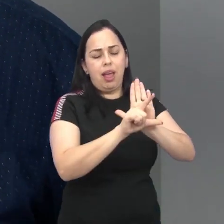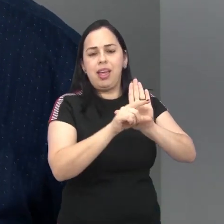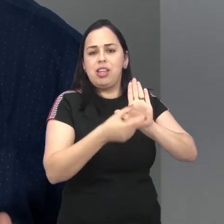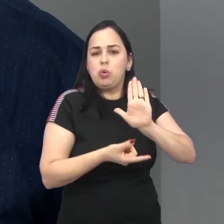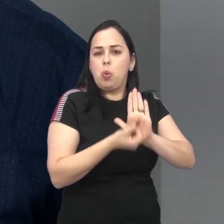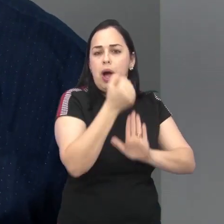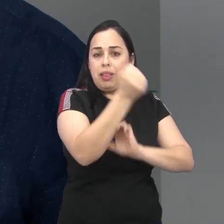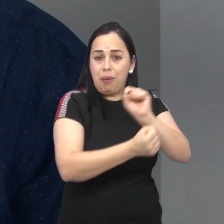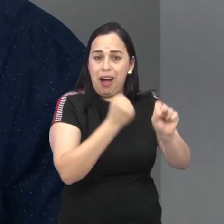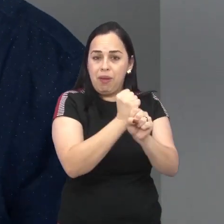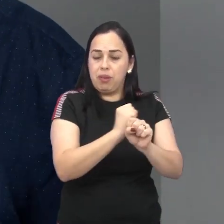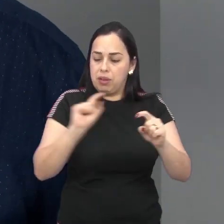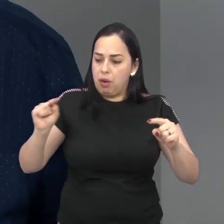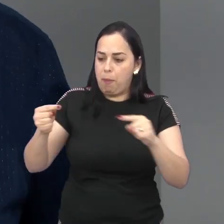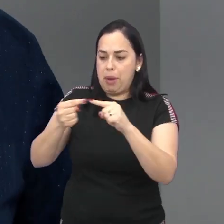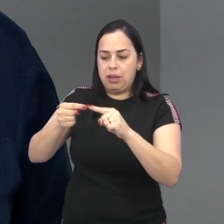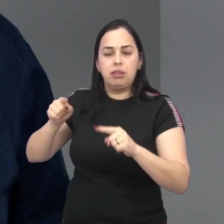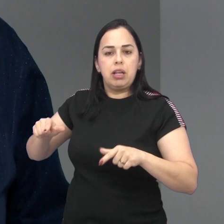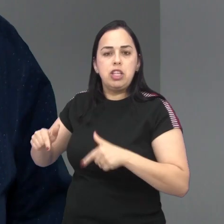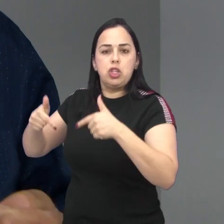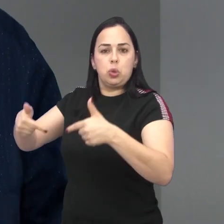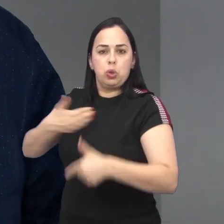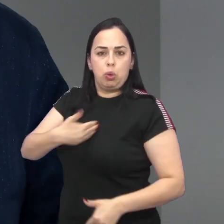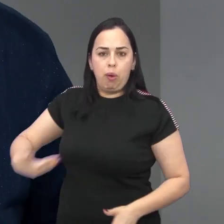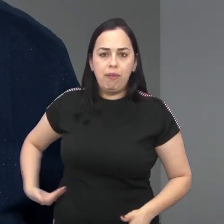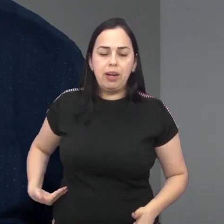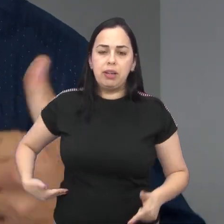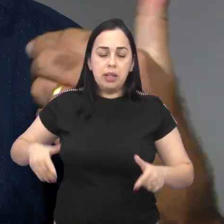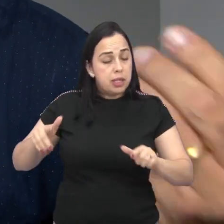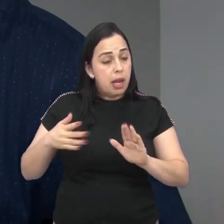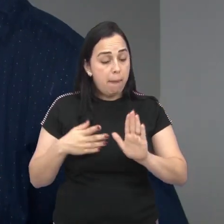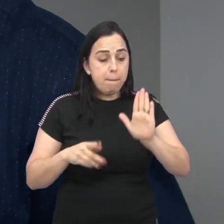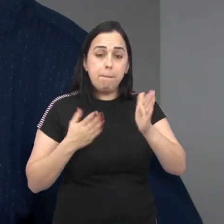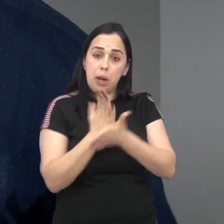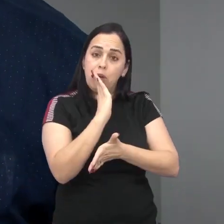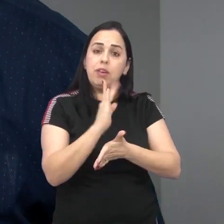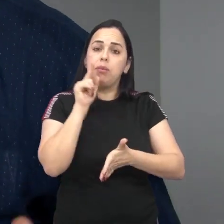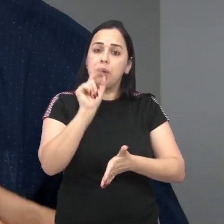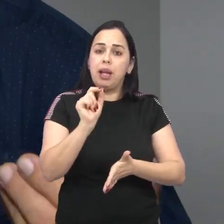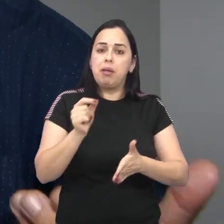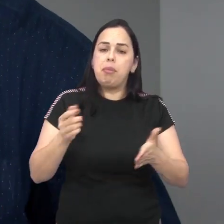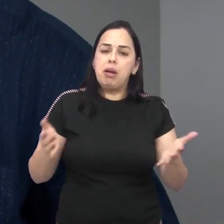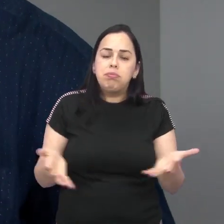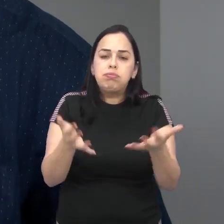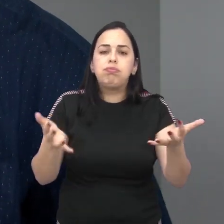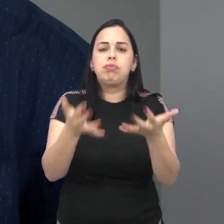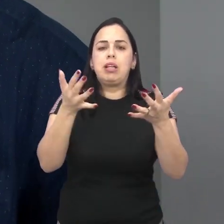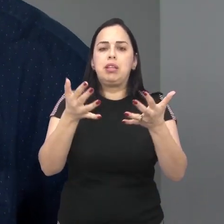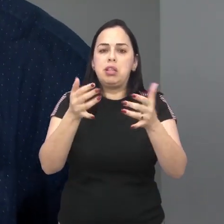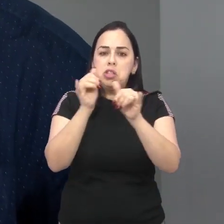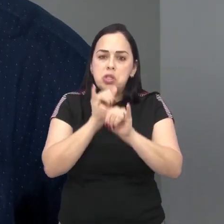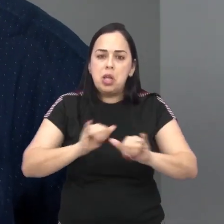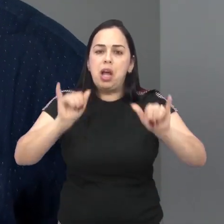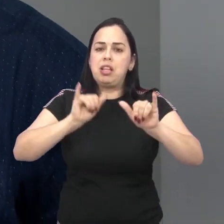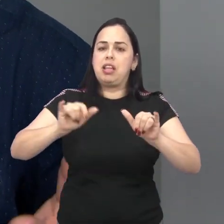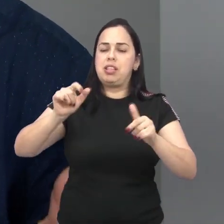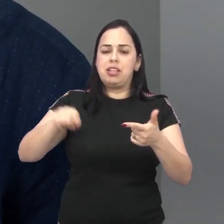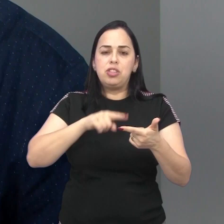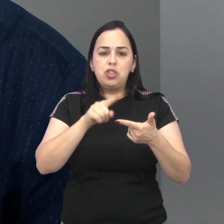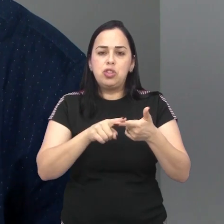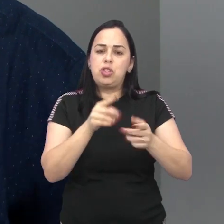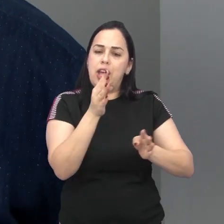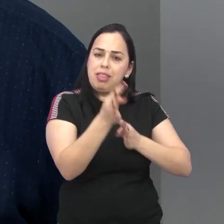LOA, são projetos orçamentários que a gente aprova investimentos para a saúde, para fazer trabalhos de prevenção, né,